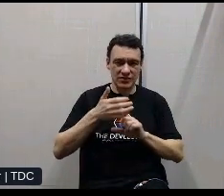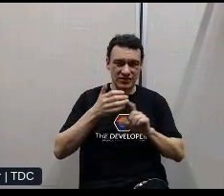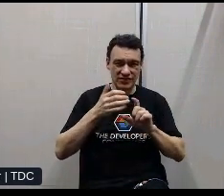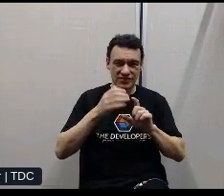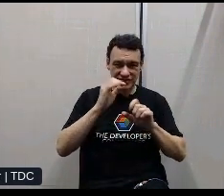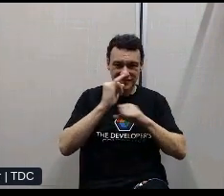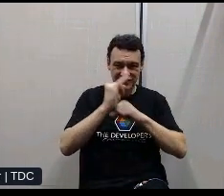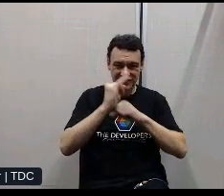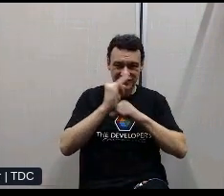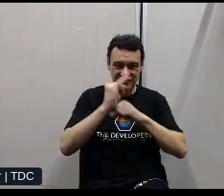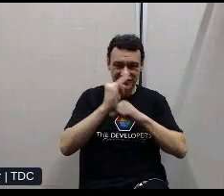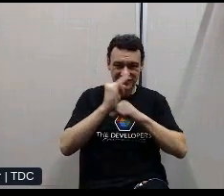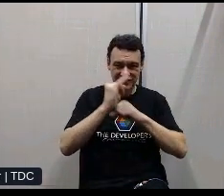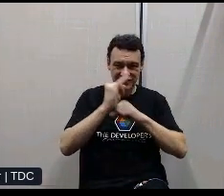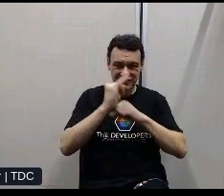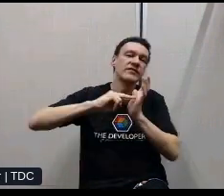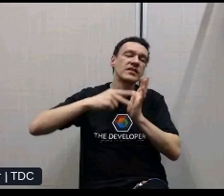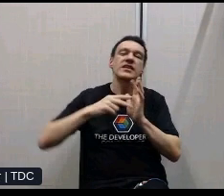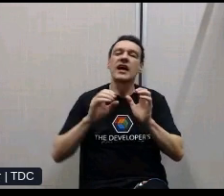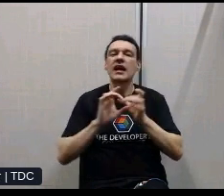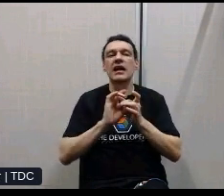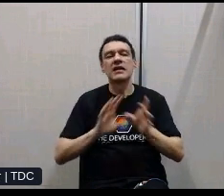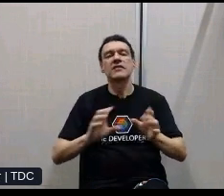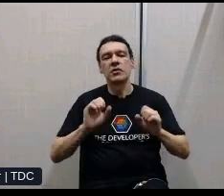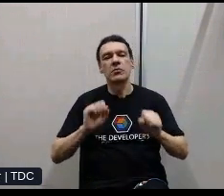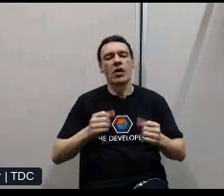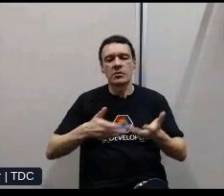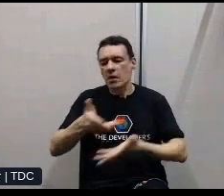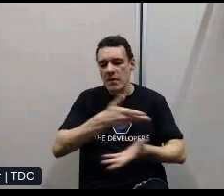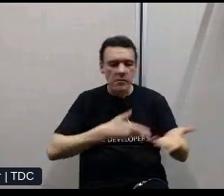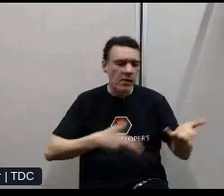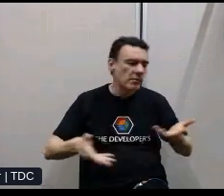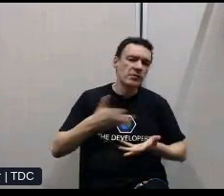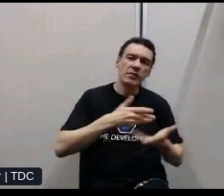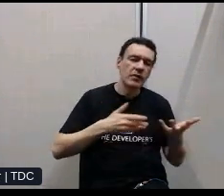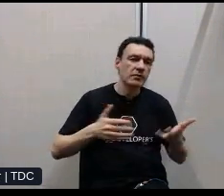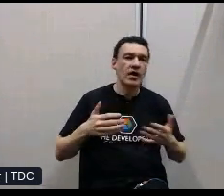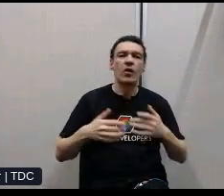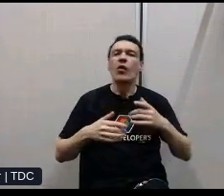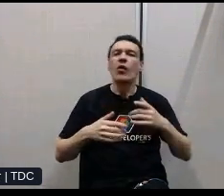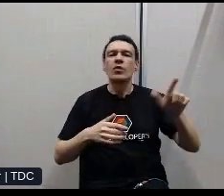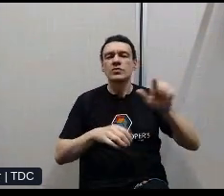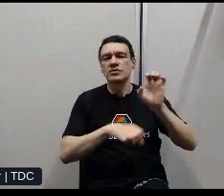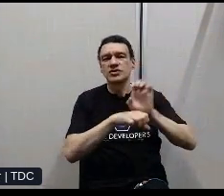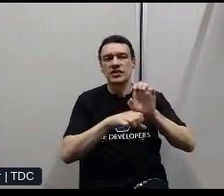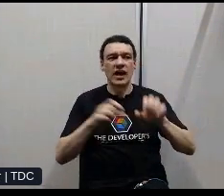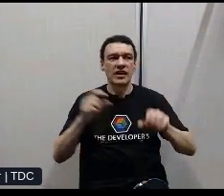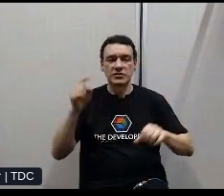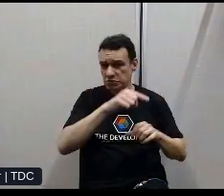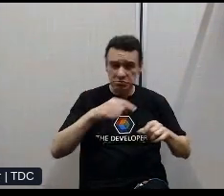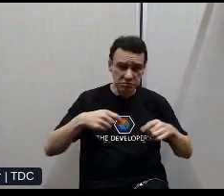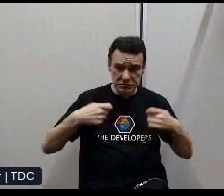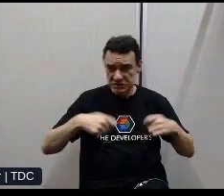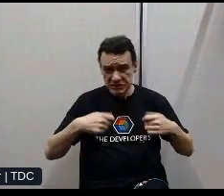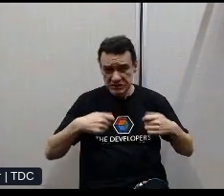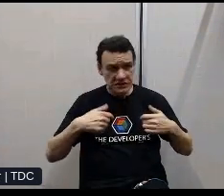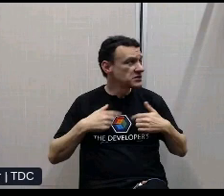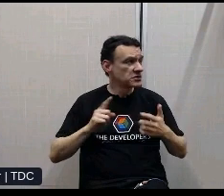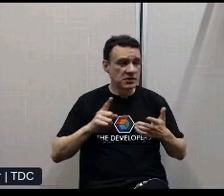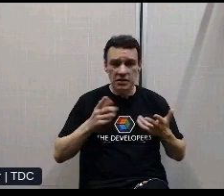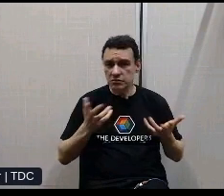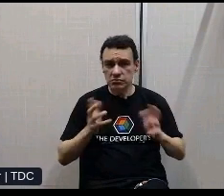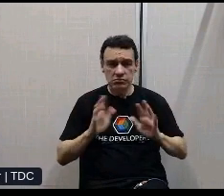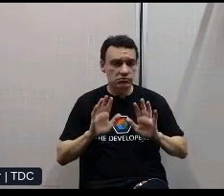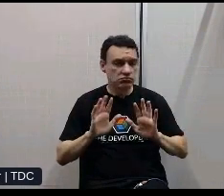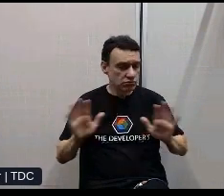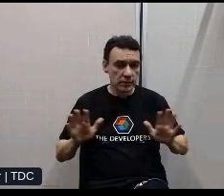transmissão e compartilhamento de informações médicas. Então, eu viajei para outro estado, preciso de alguma coisa, esse prontuário ele pode